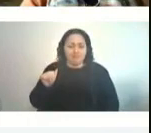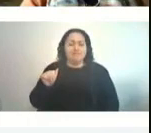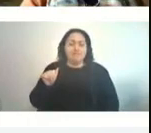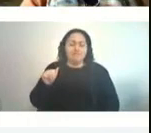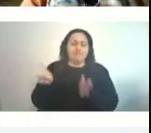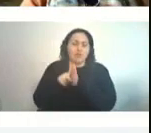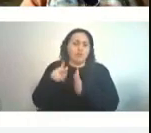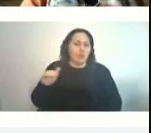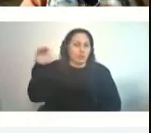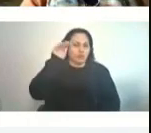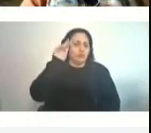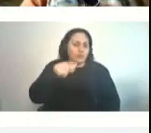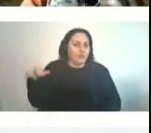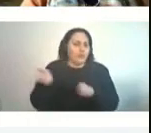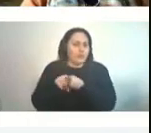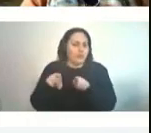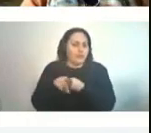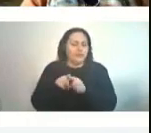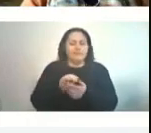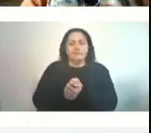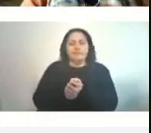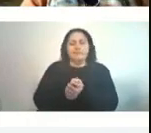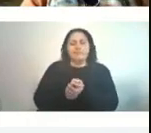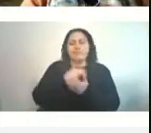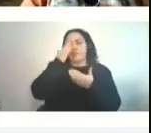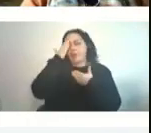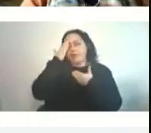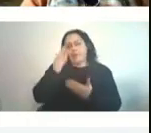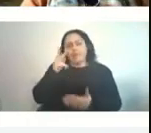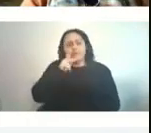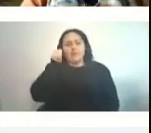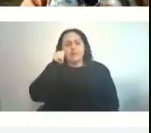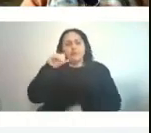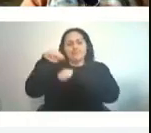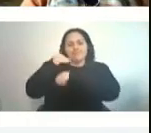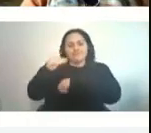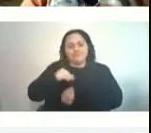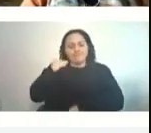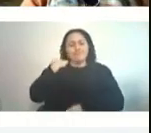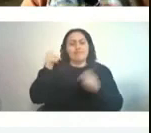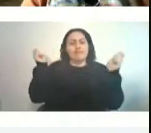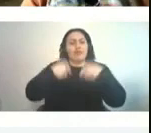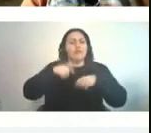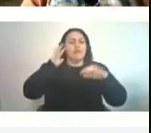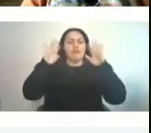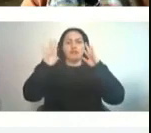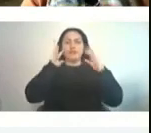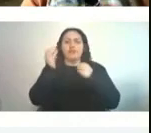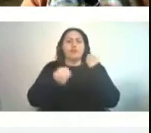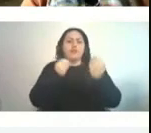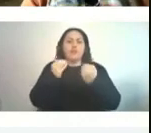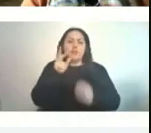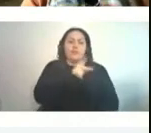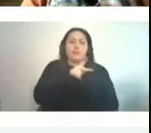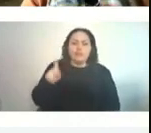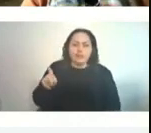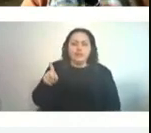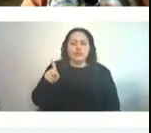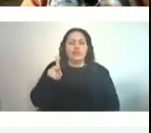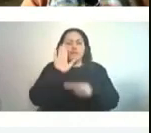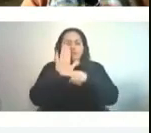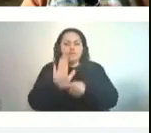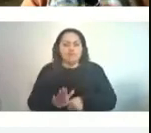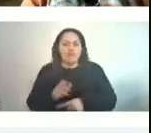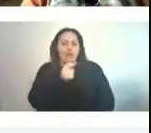Parabéns pelas contribuições, professora. Certamente nos fez refletir bastante essa relação professor-facilitador e aluno,